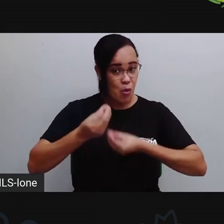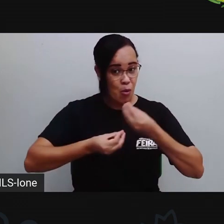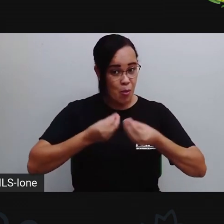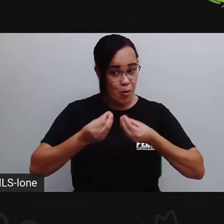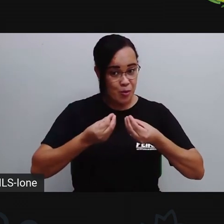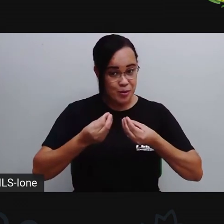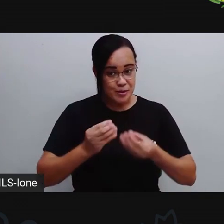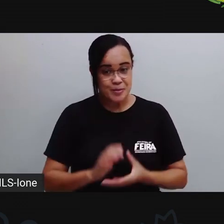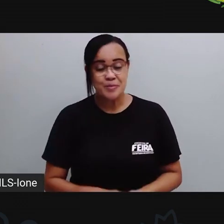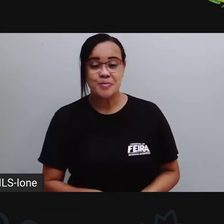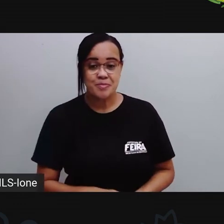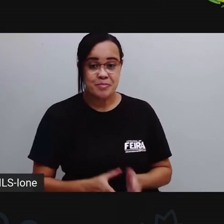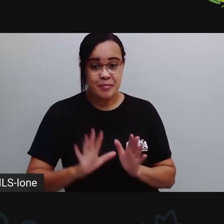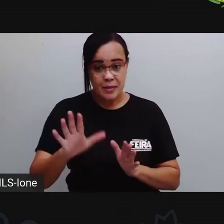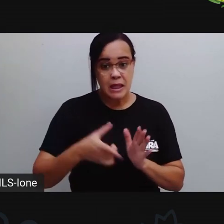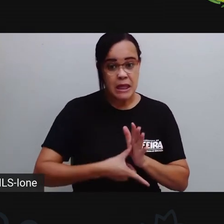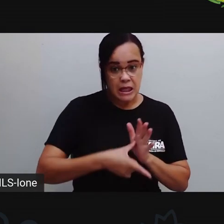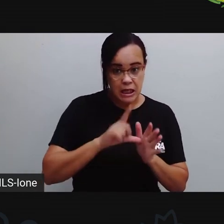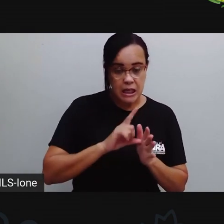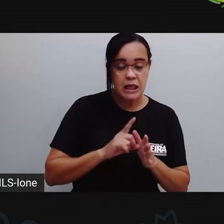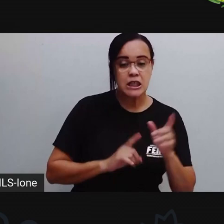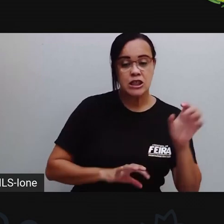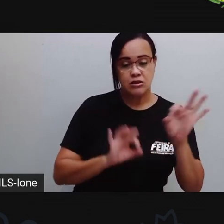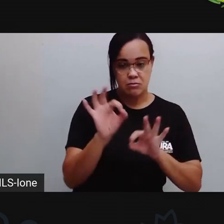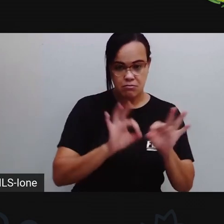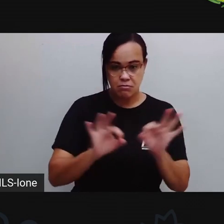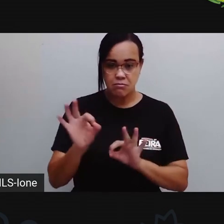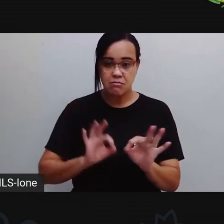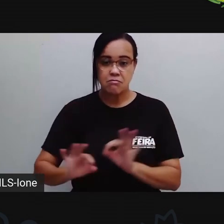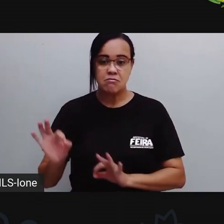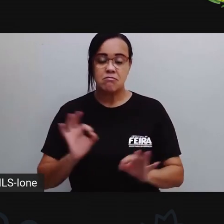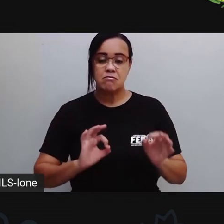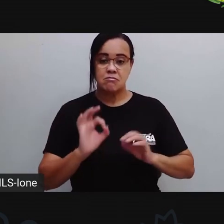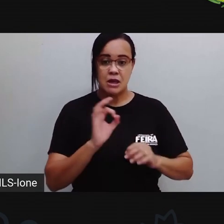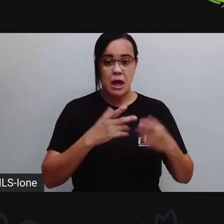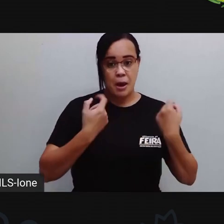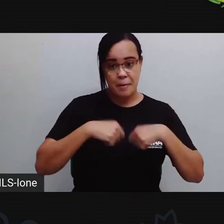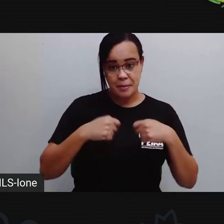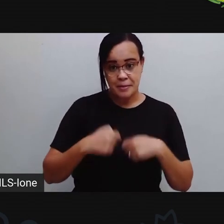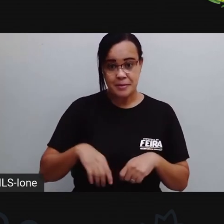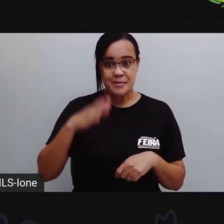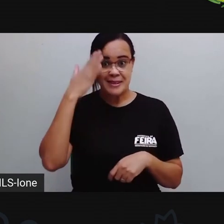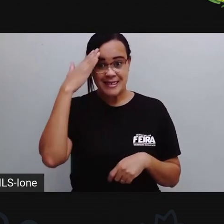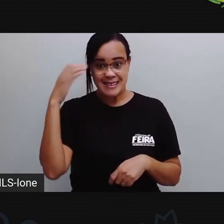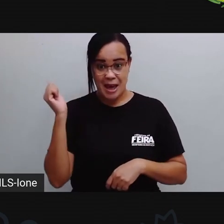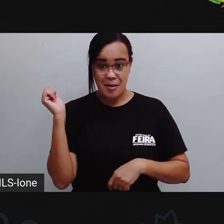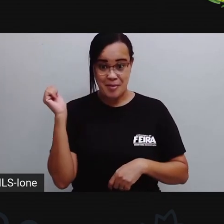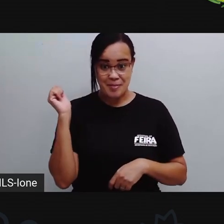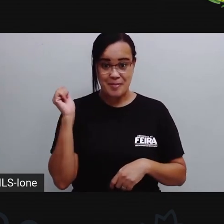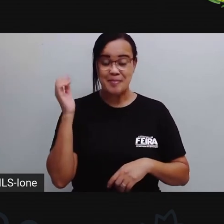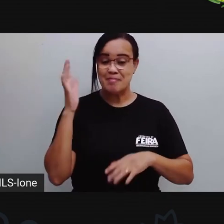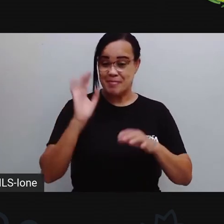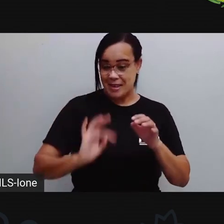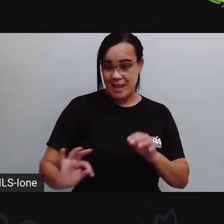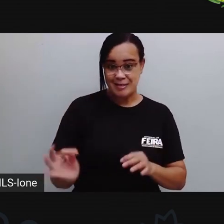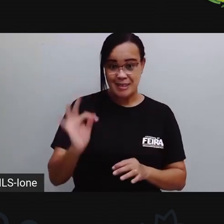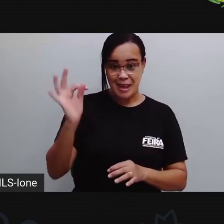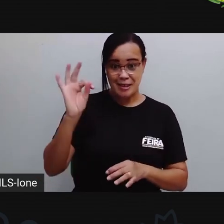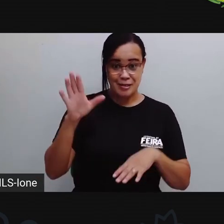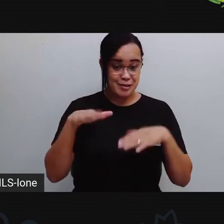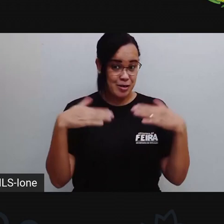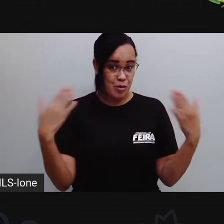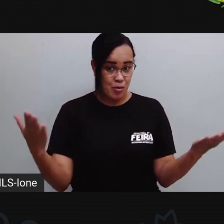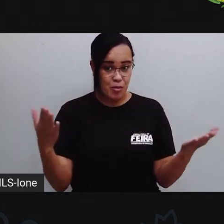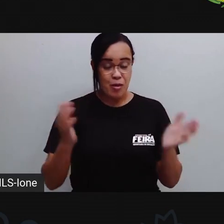você customizar uma peça, como a Pro falou, você primeiro tem que saber qual é a técnica que você vai usar. Eu vou usar